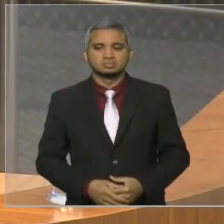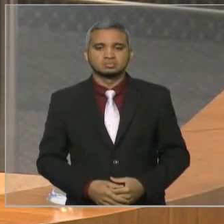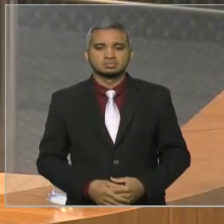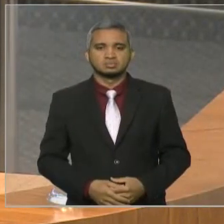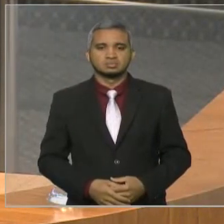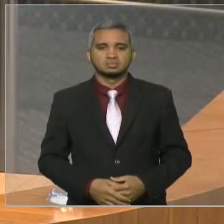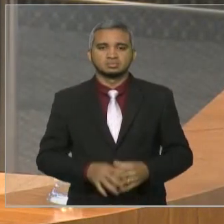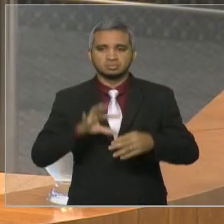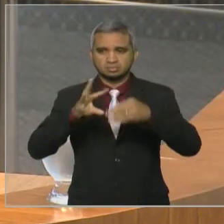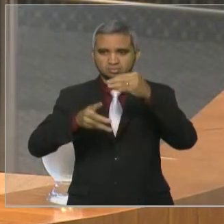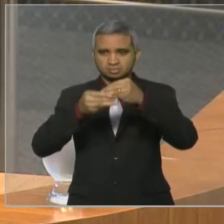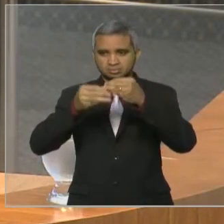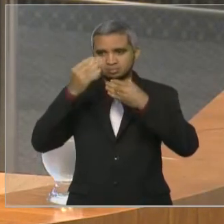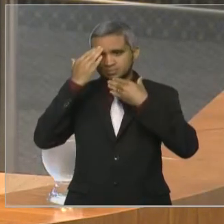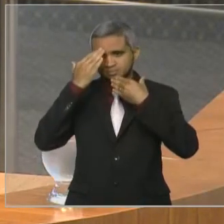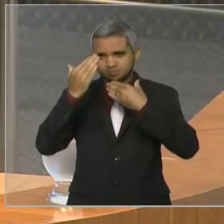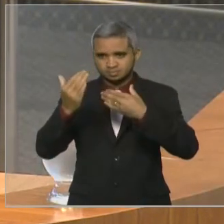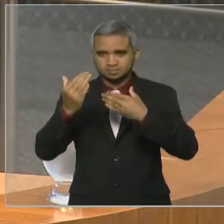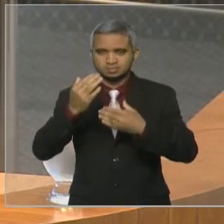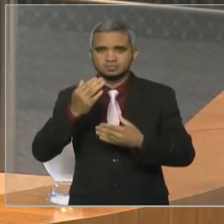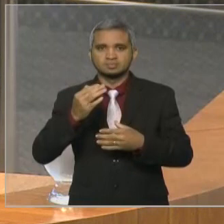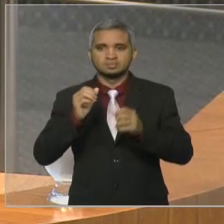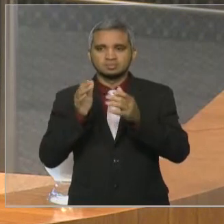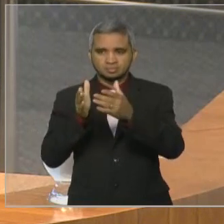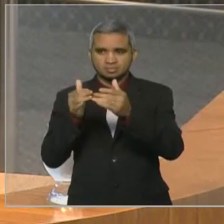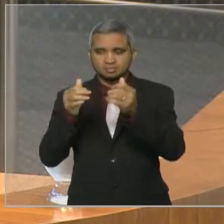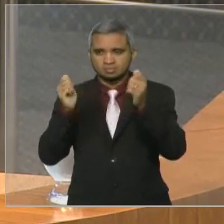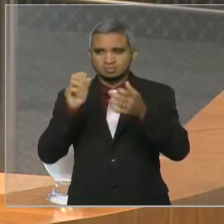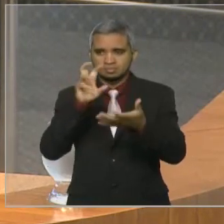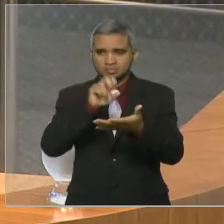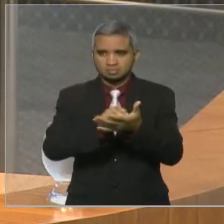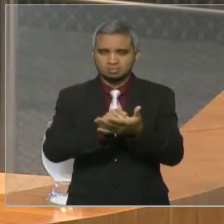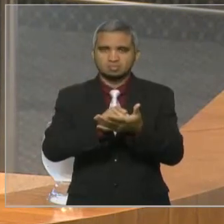Eu solicito que seja incorporado ao meu pronunciamento, doutor Iglesias.